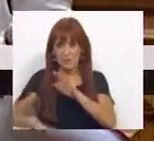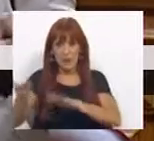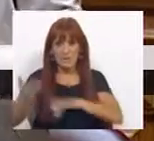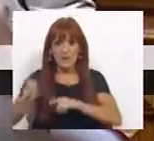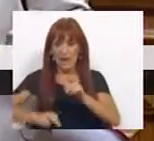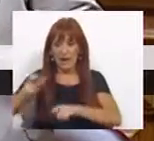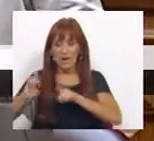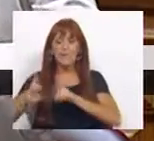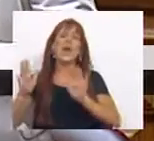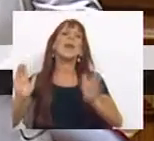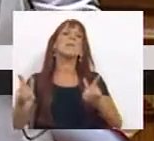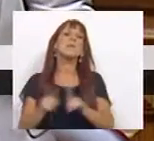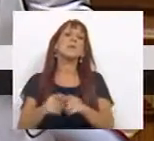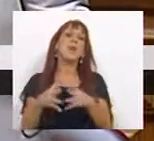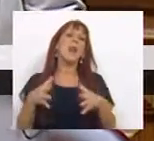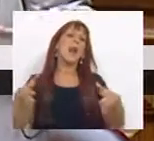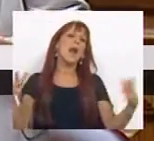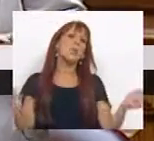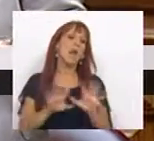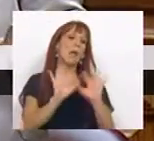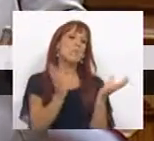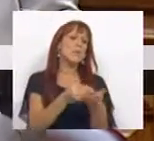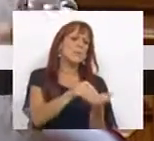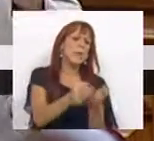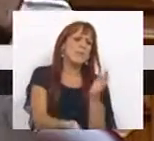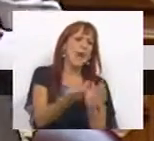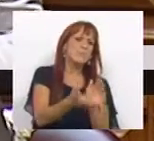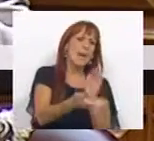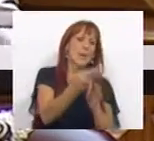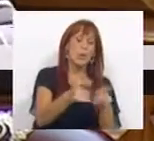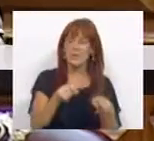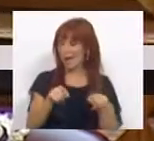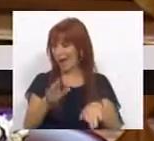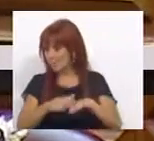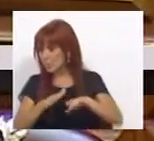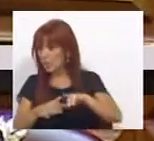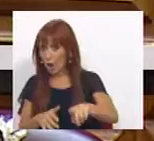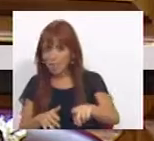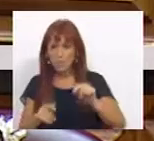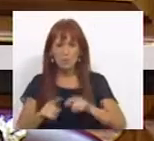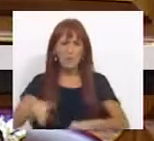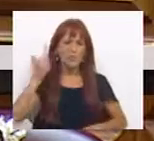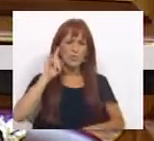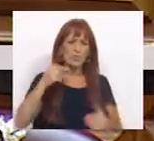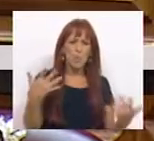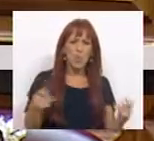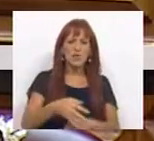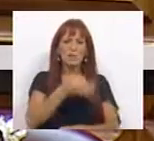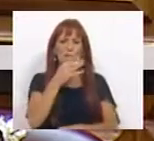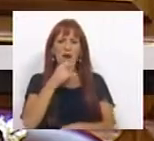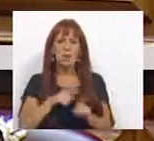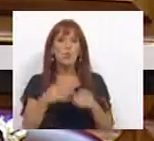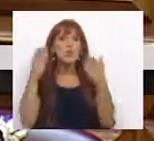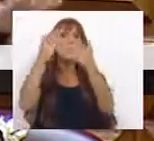mais ricos, era preciso alargar a bolsa de pobreza. E é justamente por isso que é fundamental hoje falar